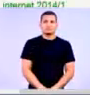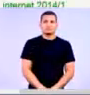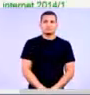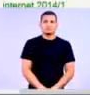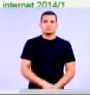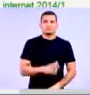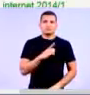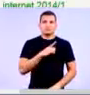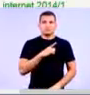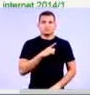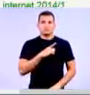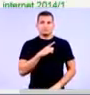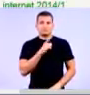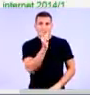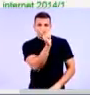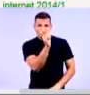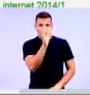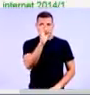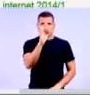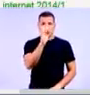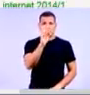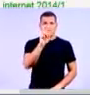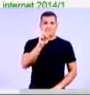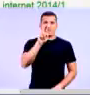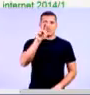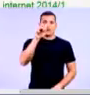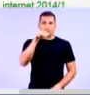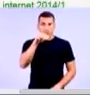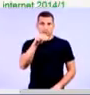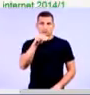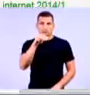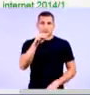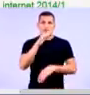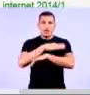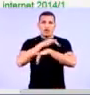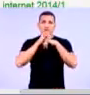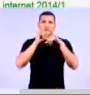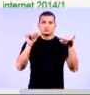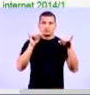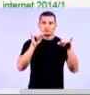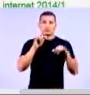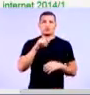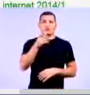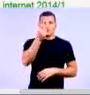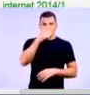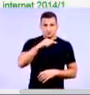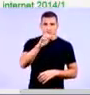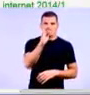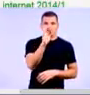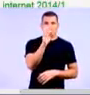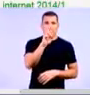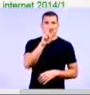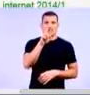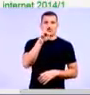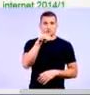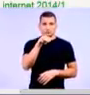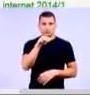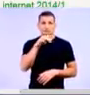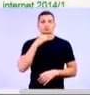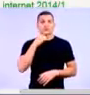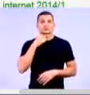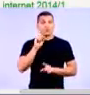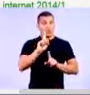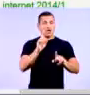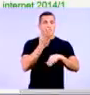Ó, tem o fórum de notícias, portanto, fórum de notícias e fórum de dúvidas não é atividade. O fórum de notícias é onde